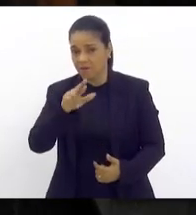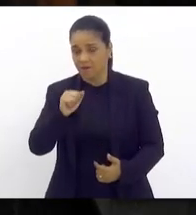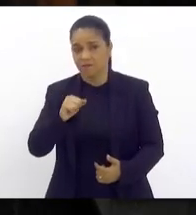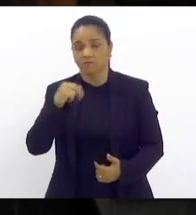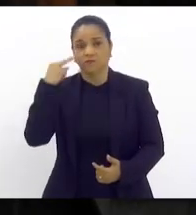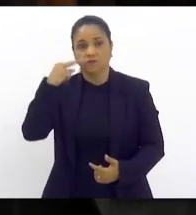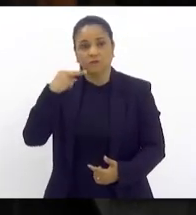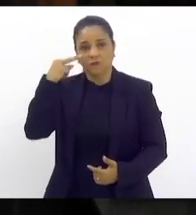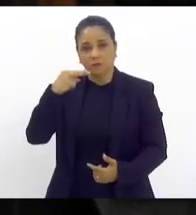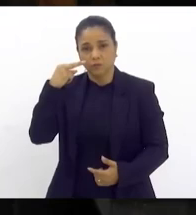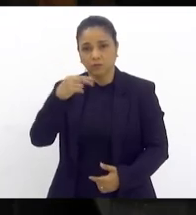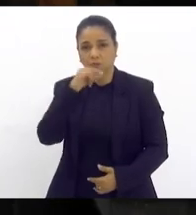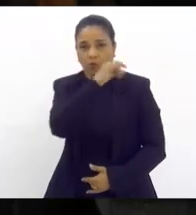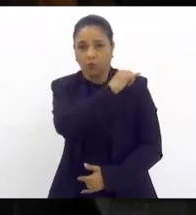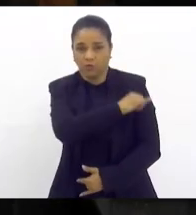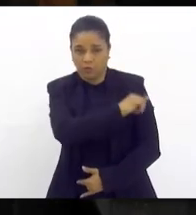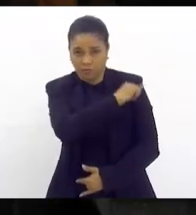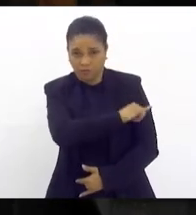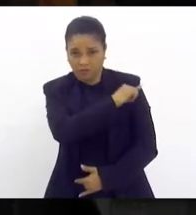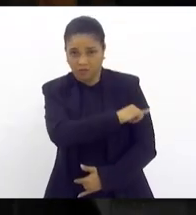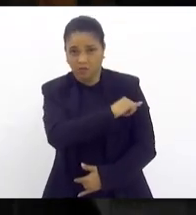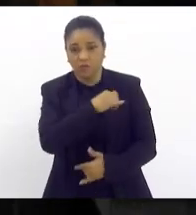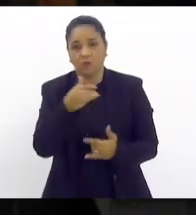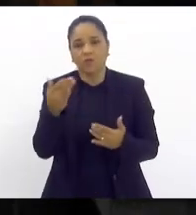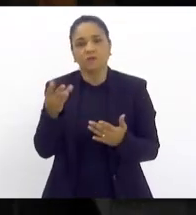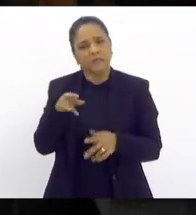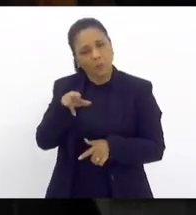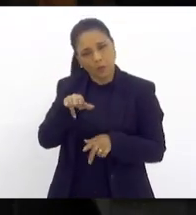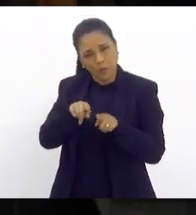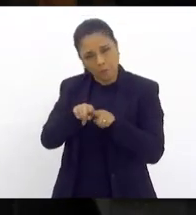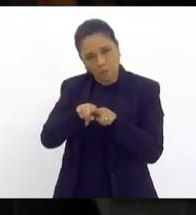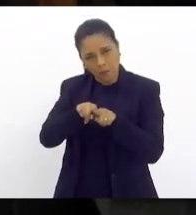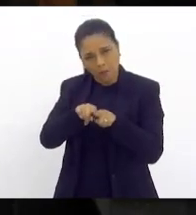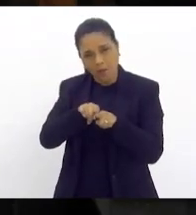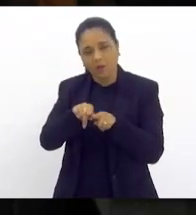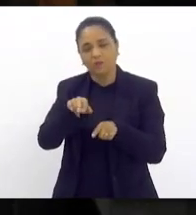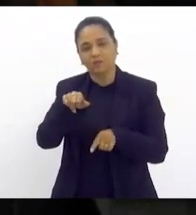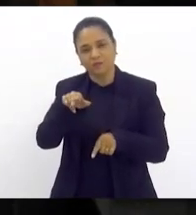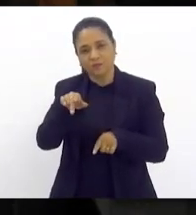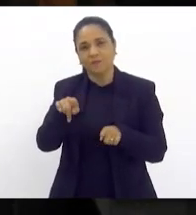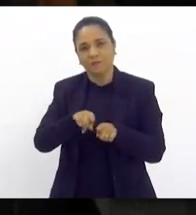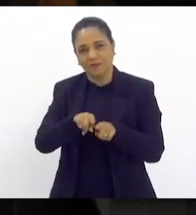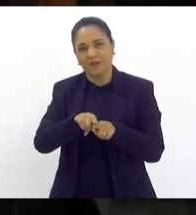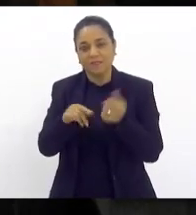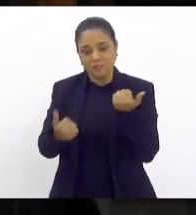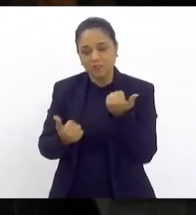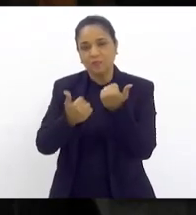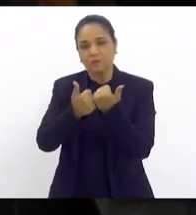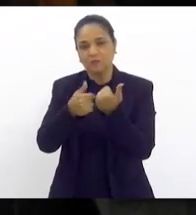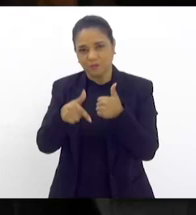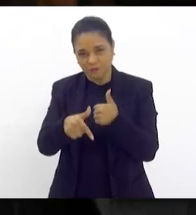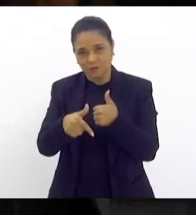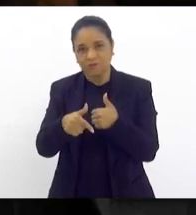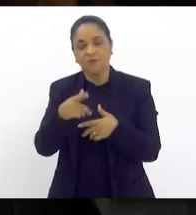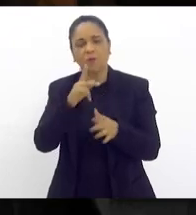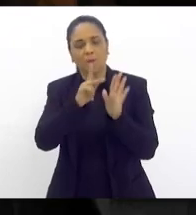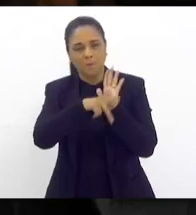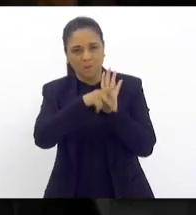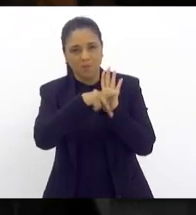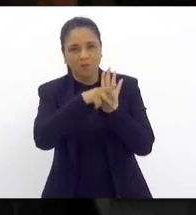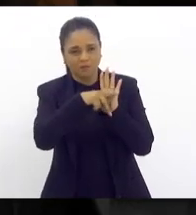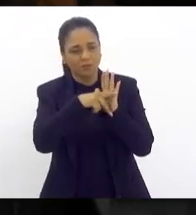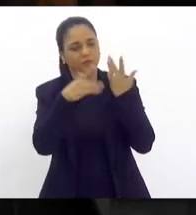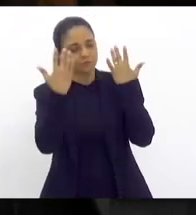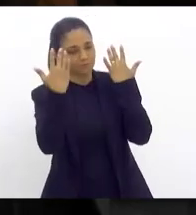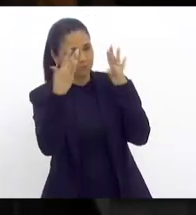nosso colega que agora tem aqui o seu irmão como Nobre sucessor desse projeto é quem o